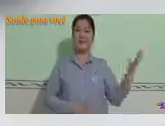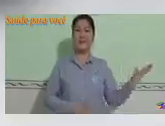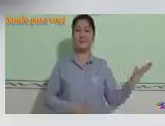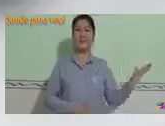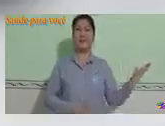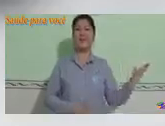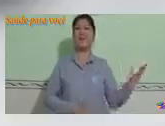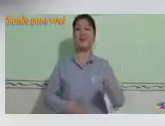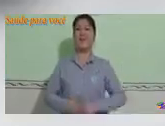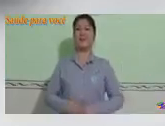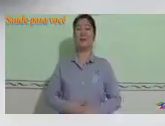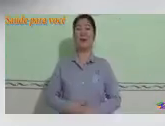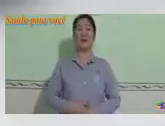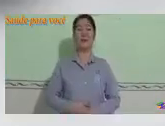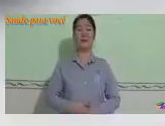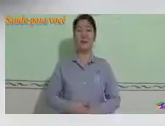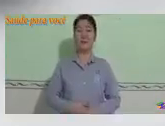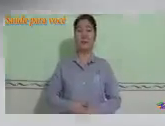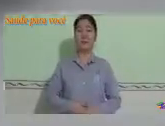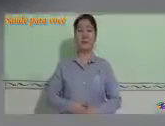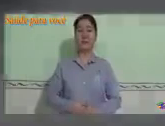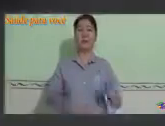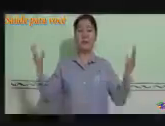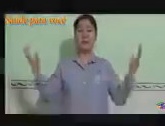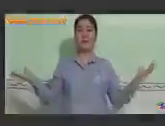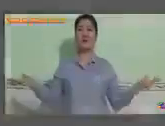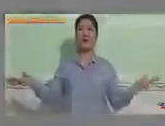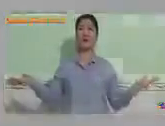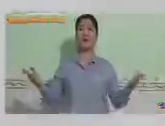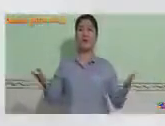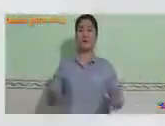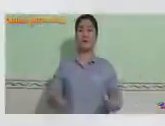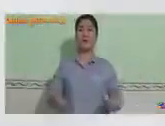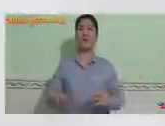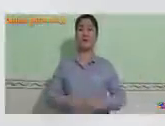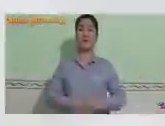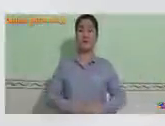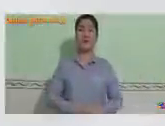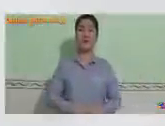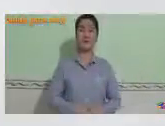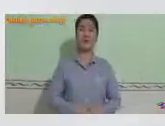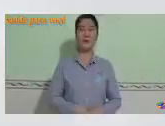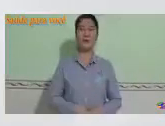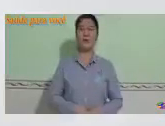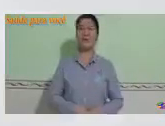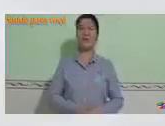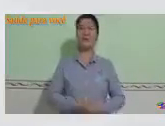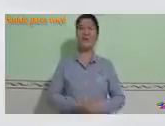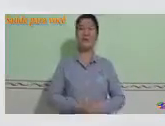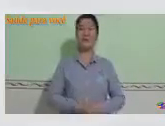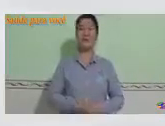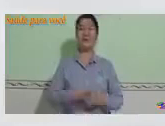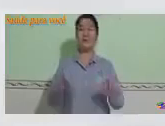na prepara-se cedilha at o d e d s o d o r a n t s c a s e i r o s n a t